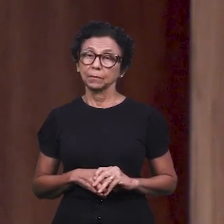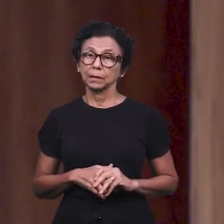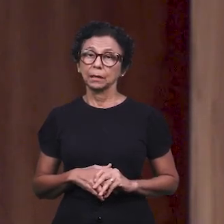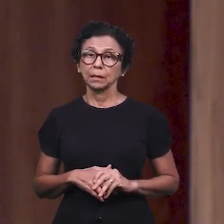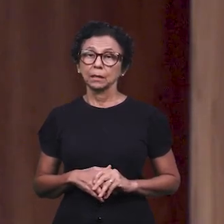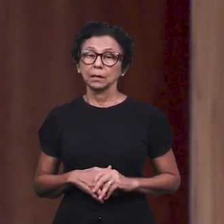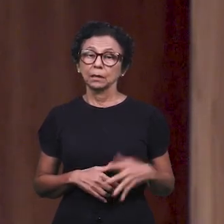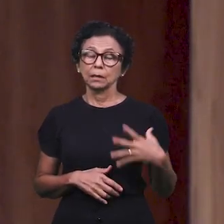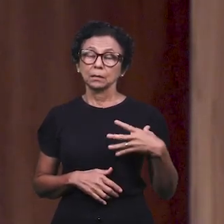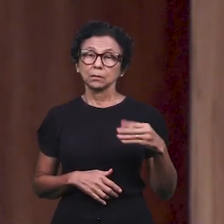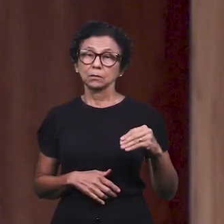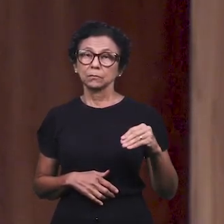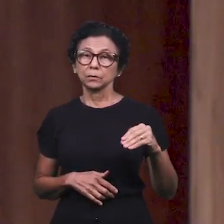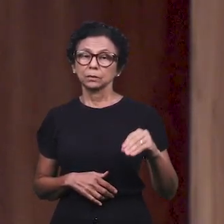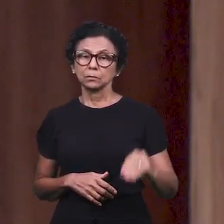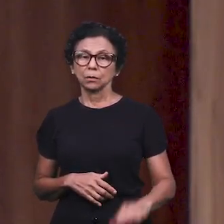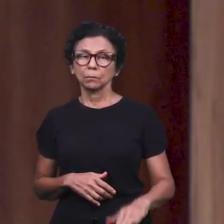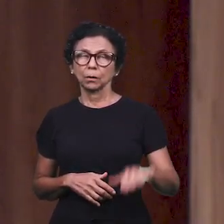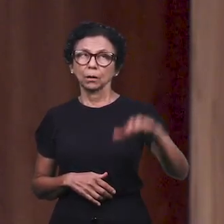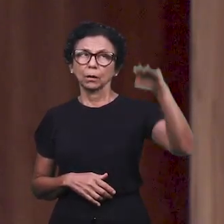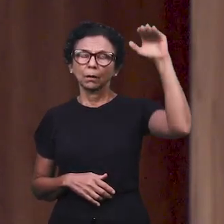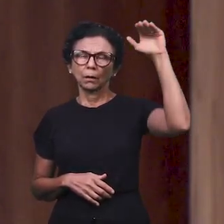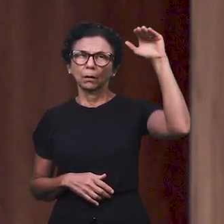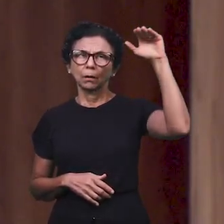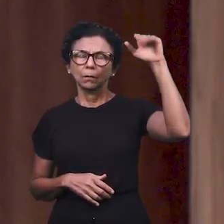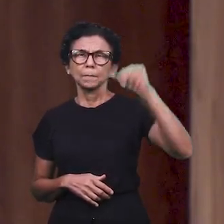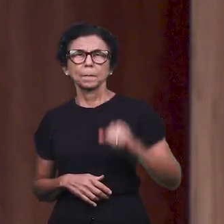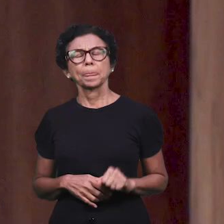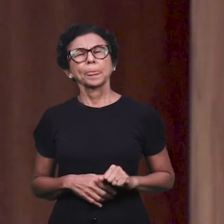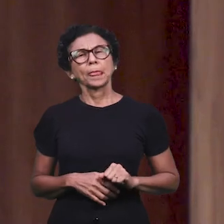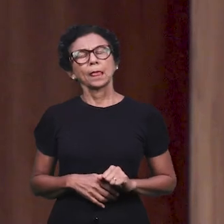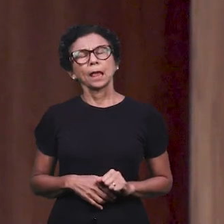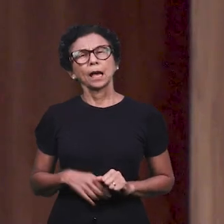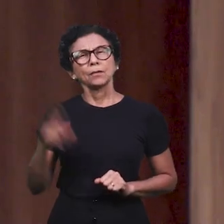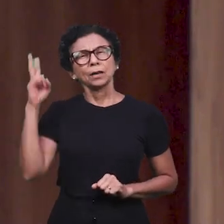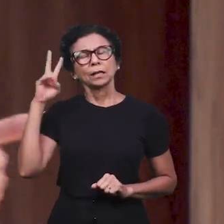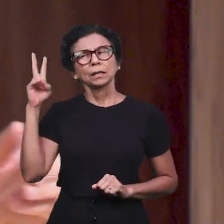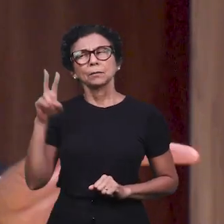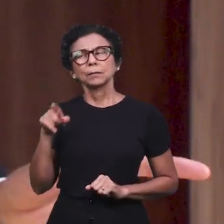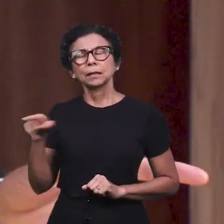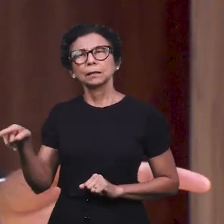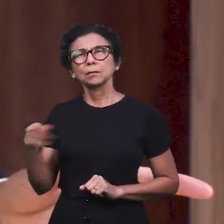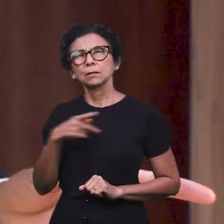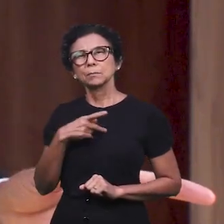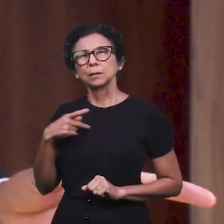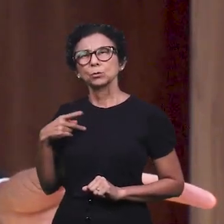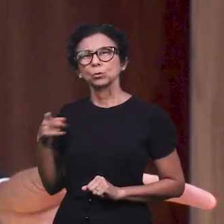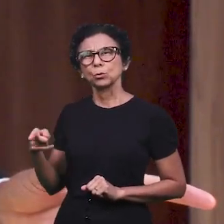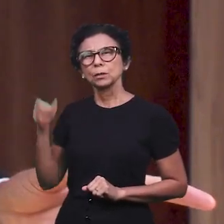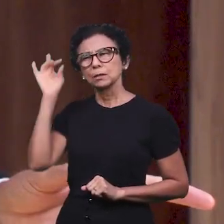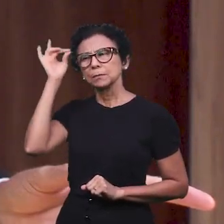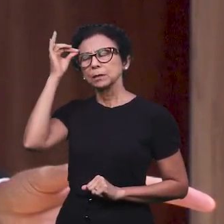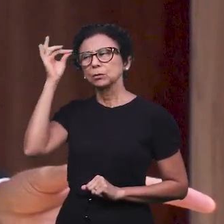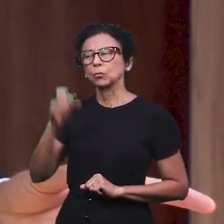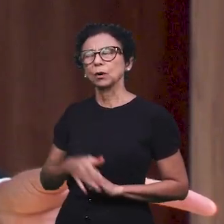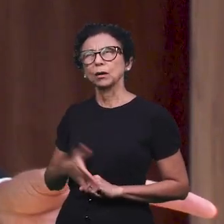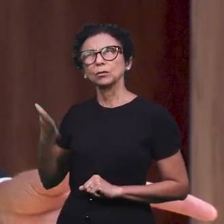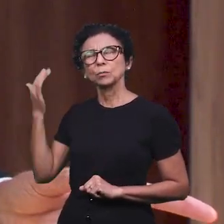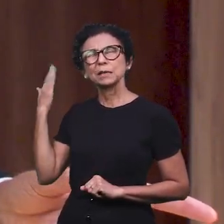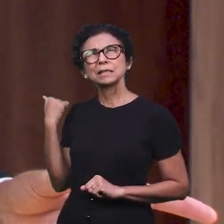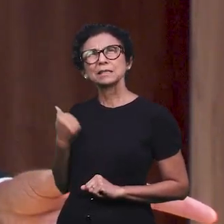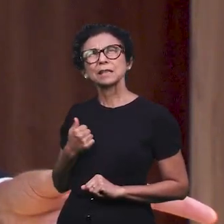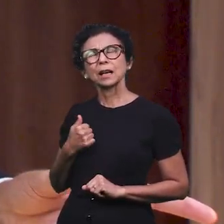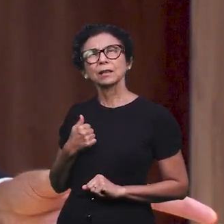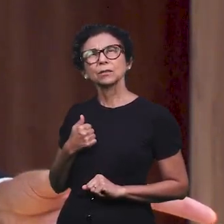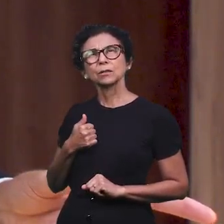pastor. Fala: não, esse pastor é espiritual. Não, mas esse homem é homem de Deus. Por que meu pai fazia tanta oposição? Ele